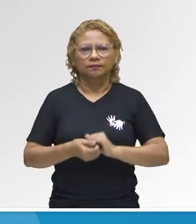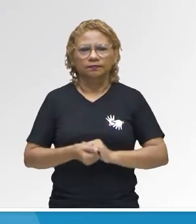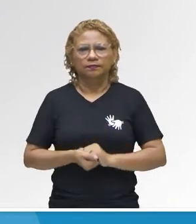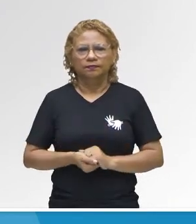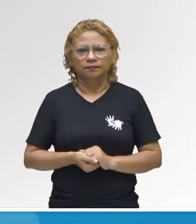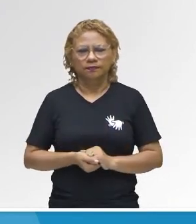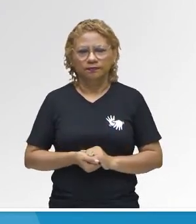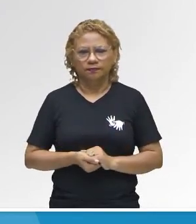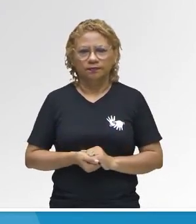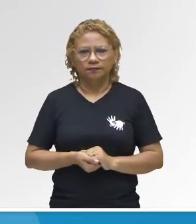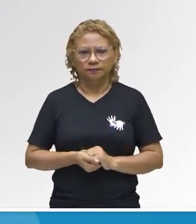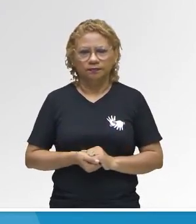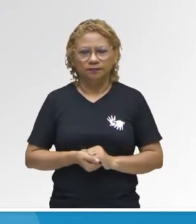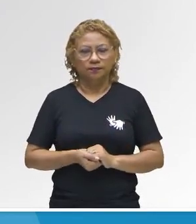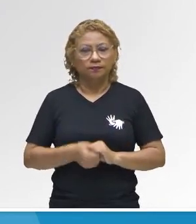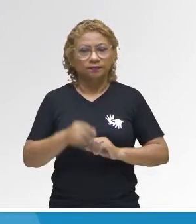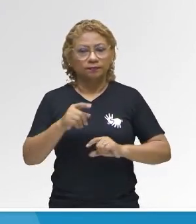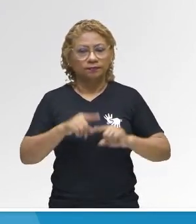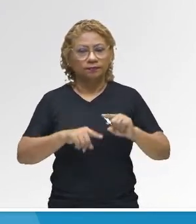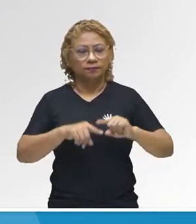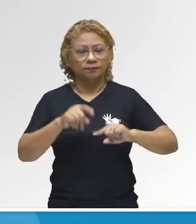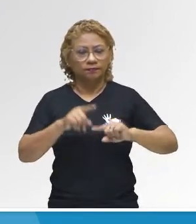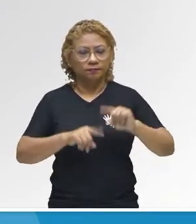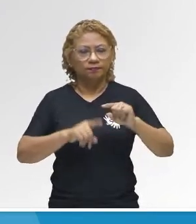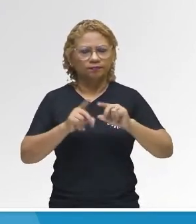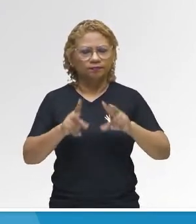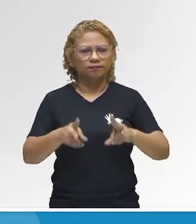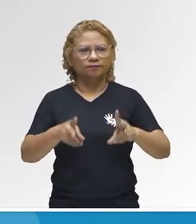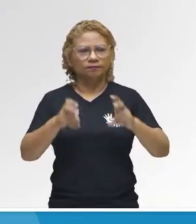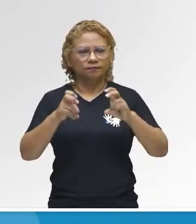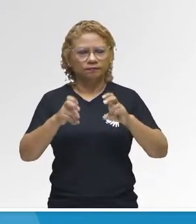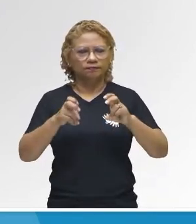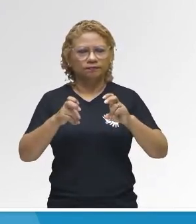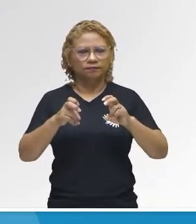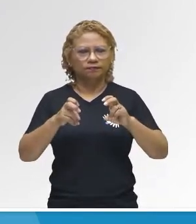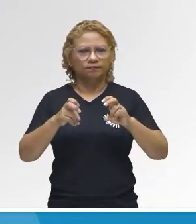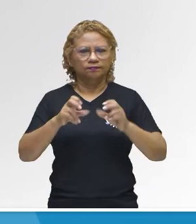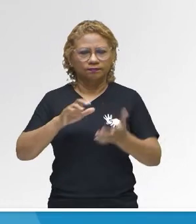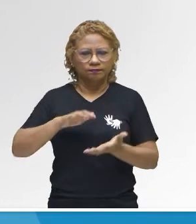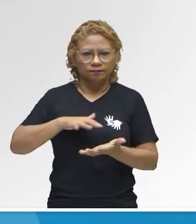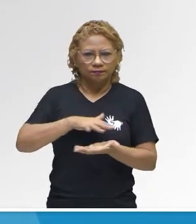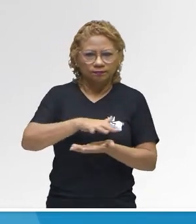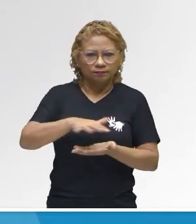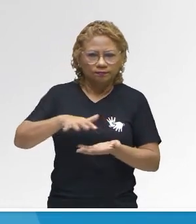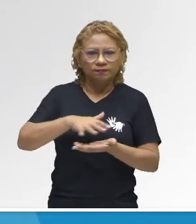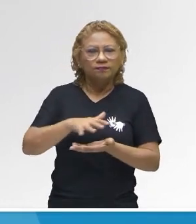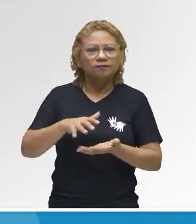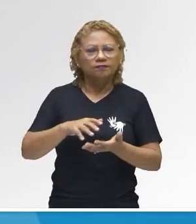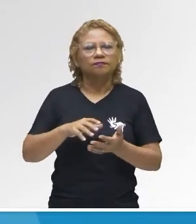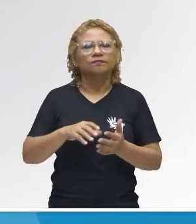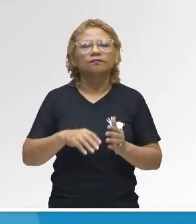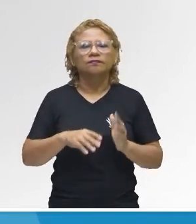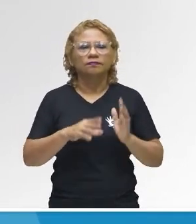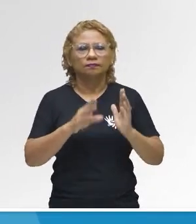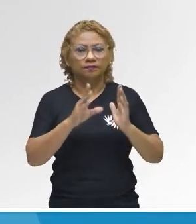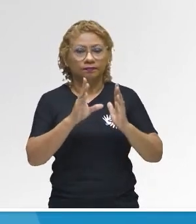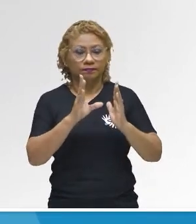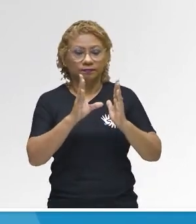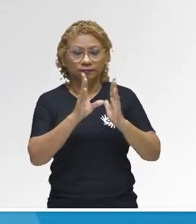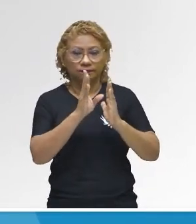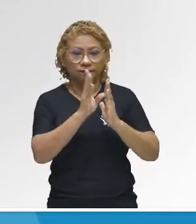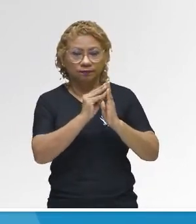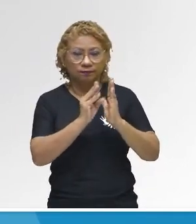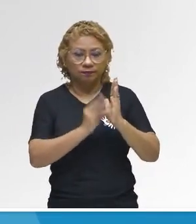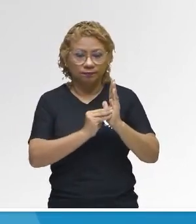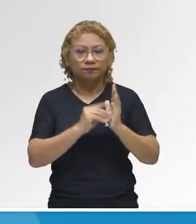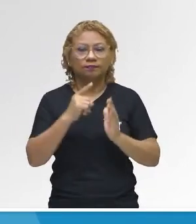aos objetos, aos sólidos geométricos, que é um conteúdo que existe dentro da matemática, tá? A